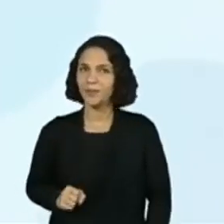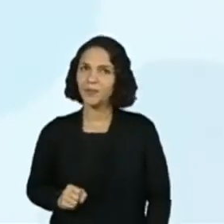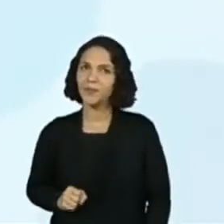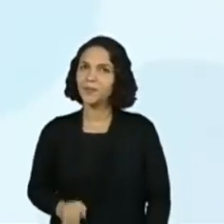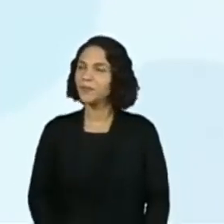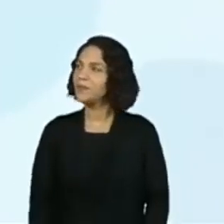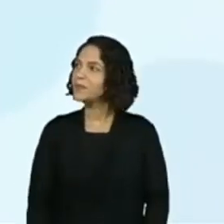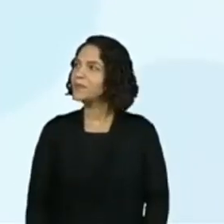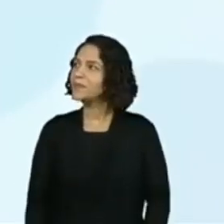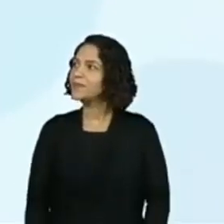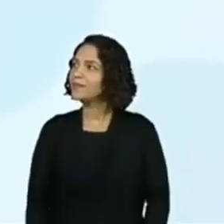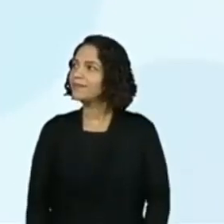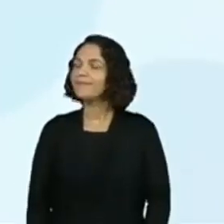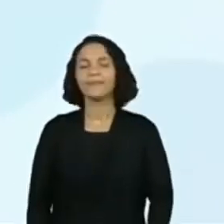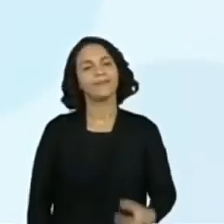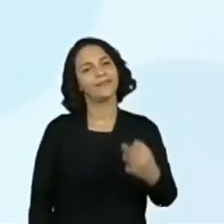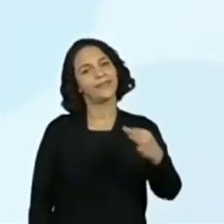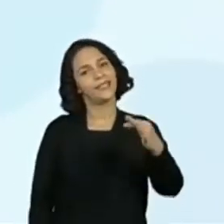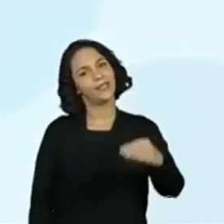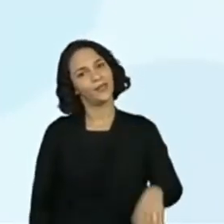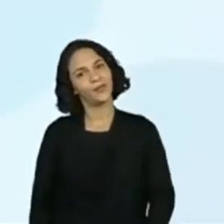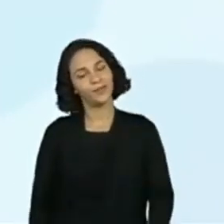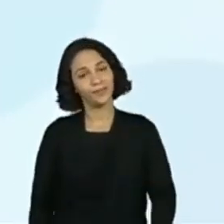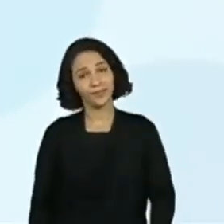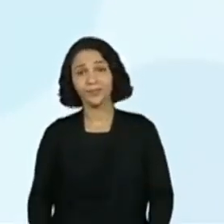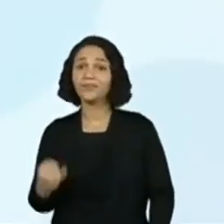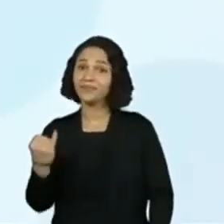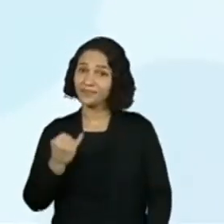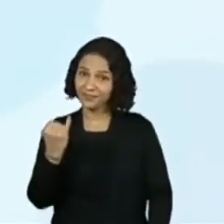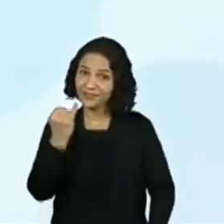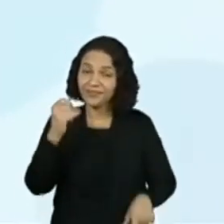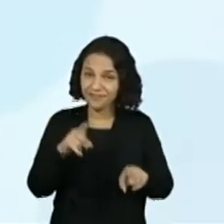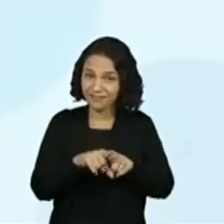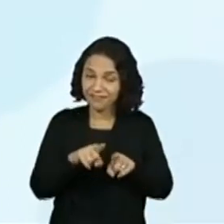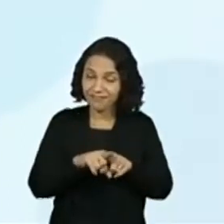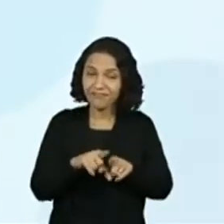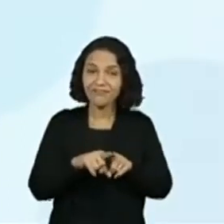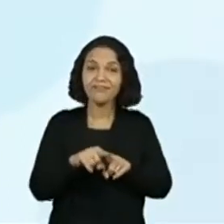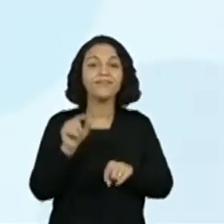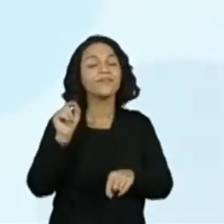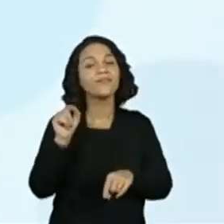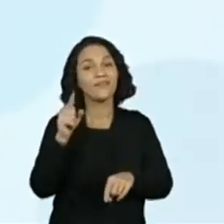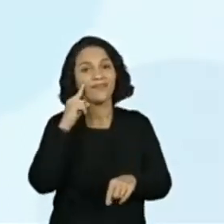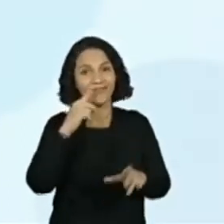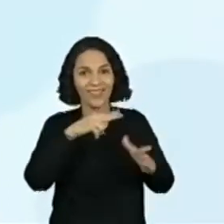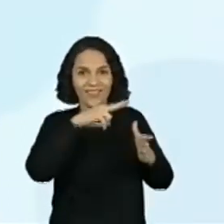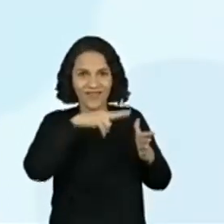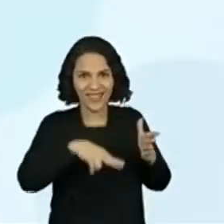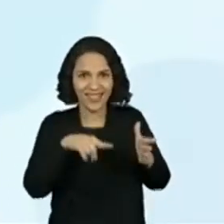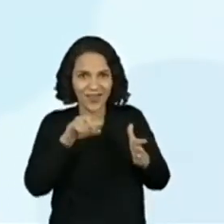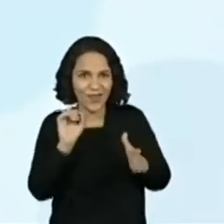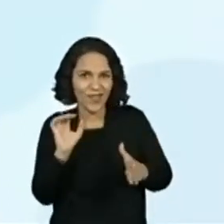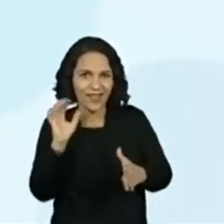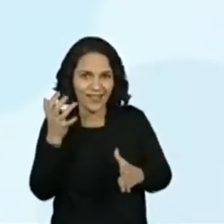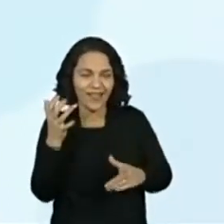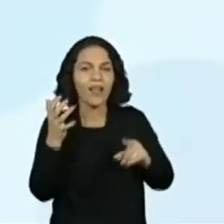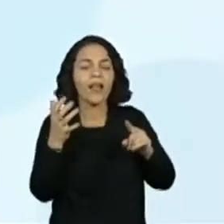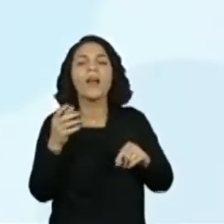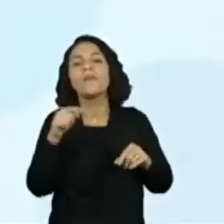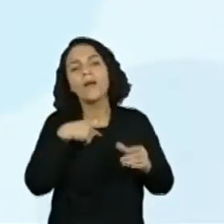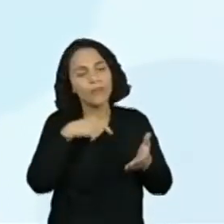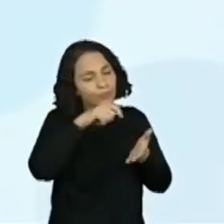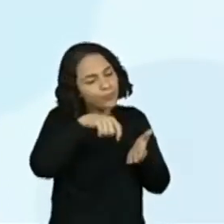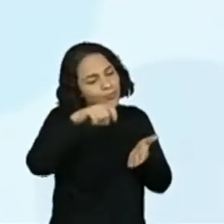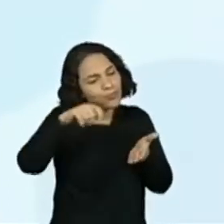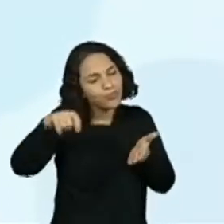2, 3, 4, 5, 6, 7, 8 fileiras. Isso. É importante, inclusive, quando ler aí a situação, já fazer a